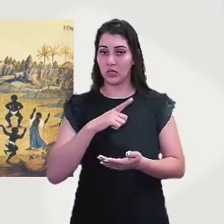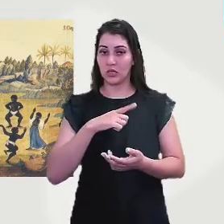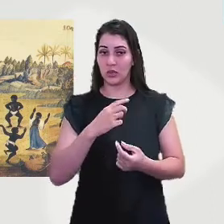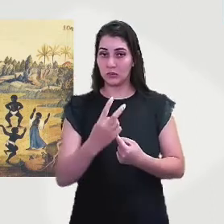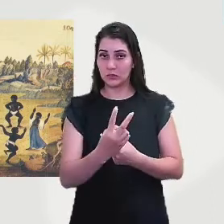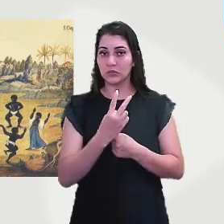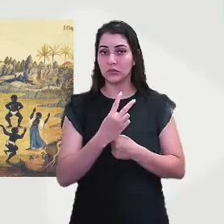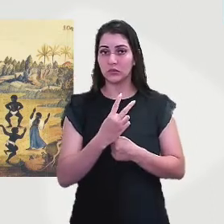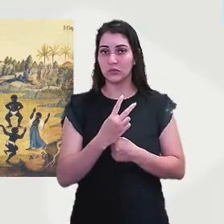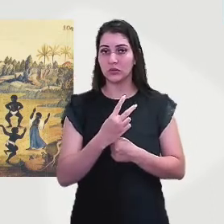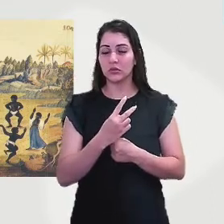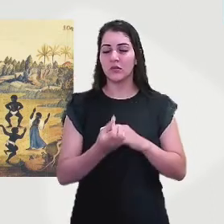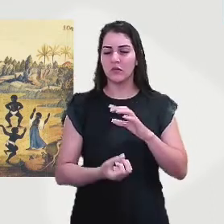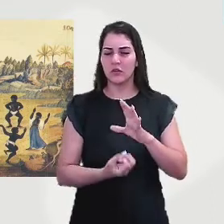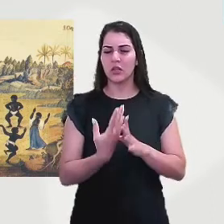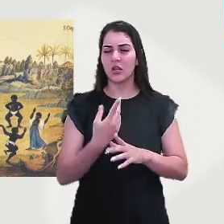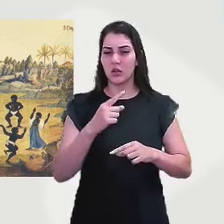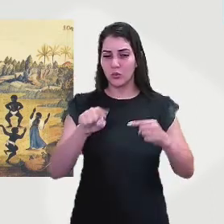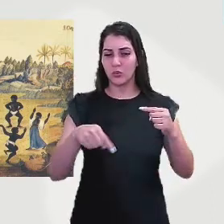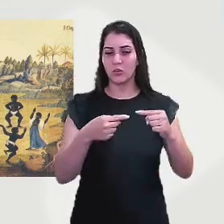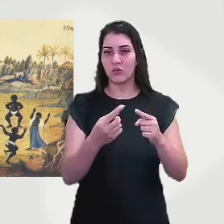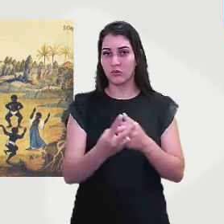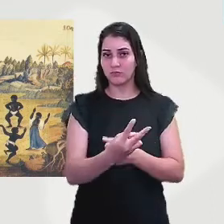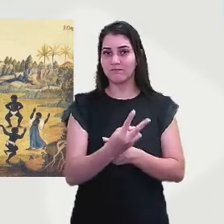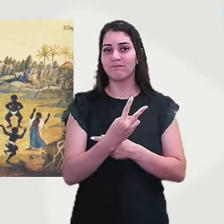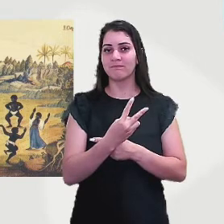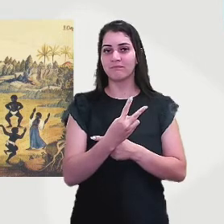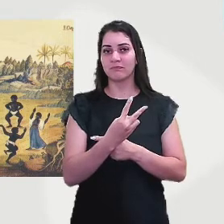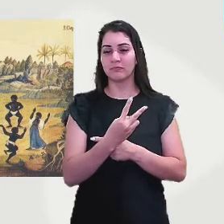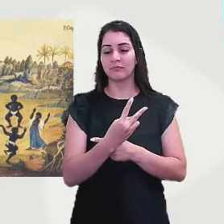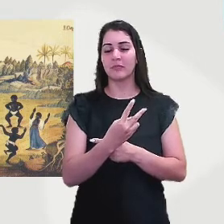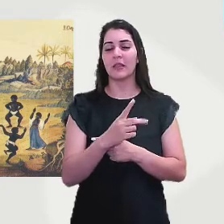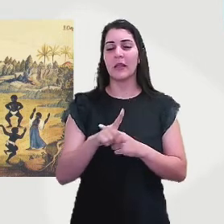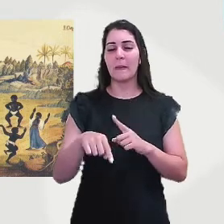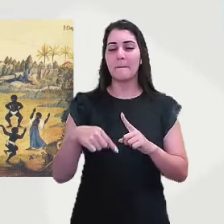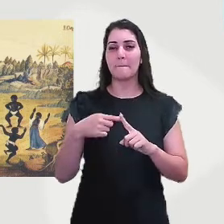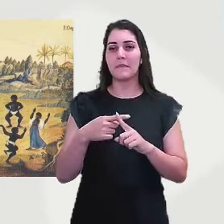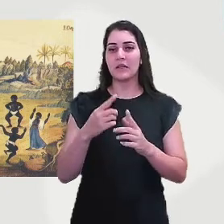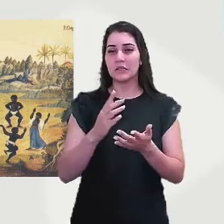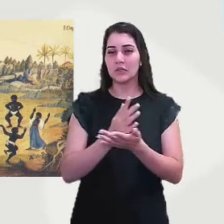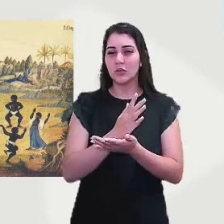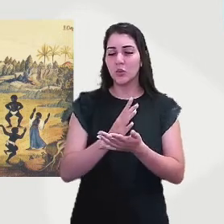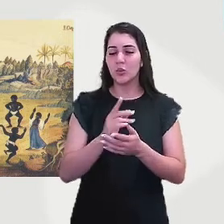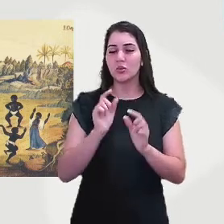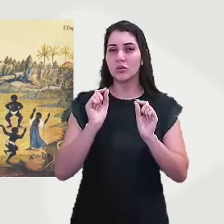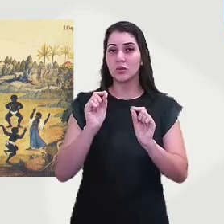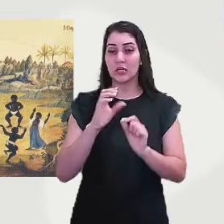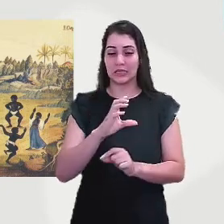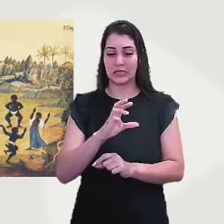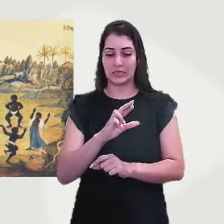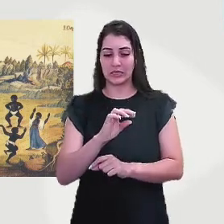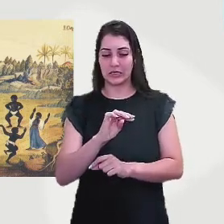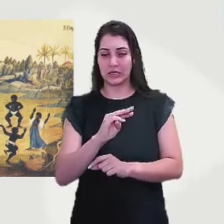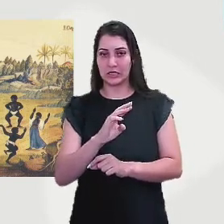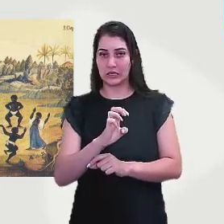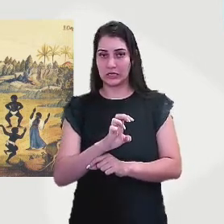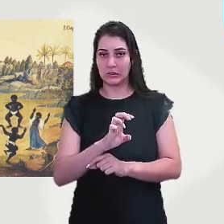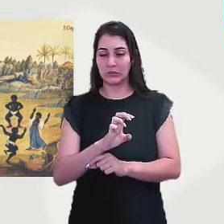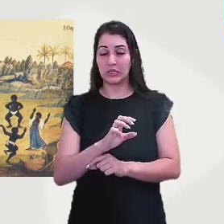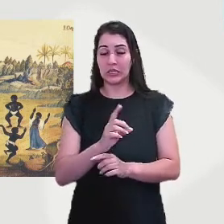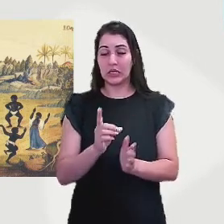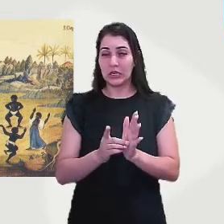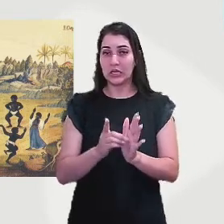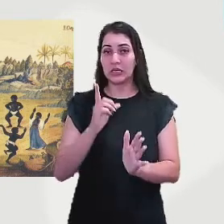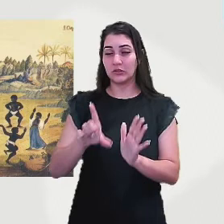surgiu com o objetivo de se defender, porém era algo considerado criminal. Antigamente, antes dessa lei, era